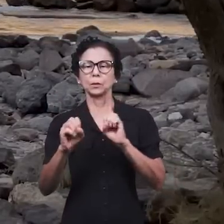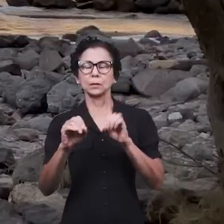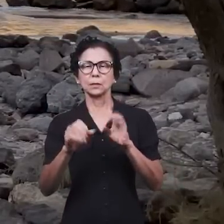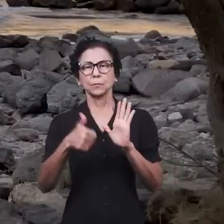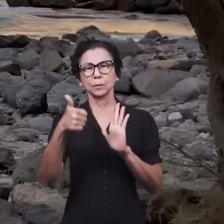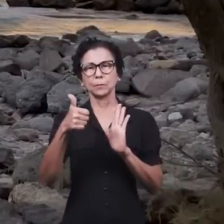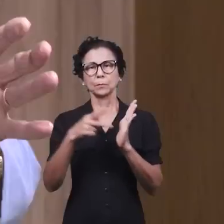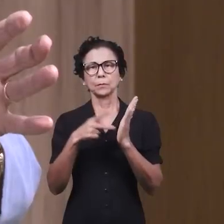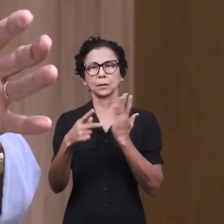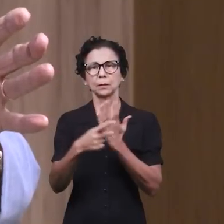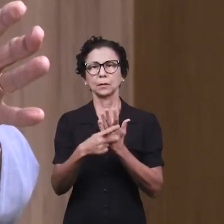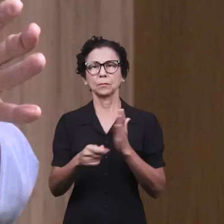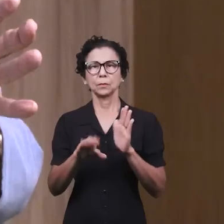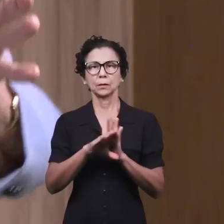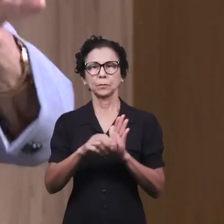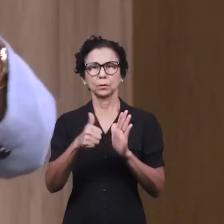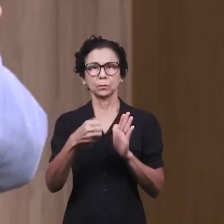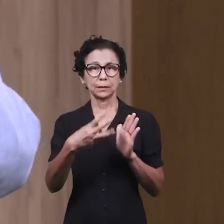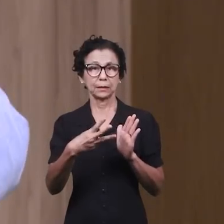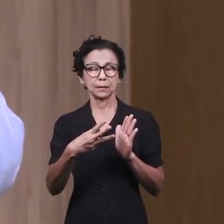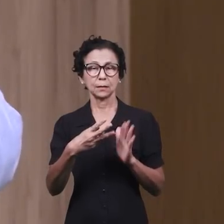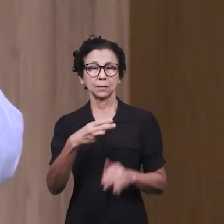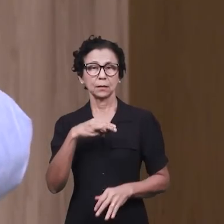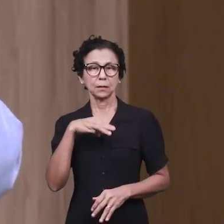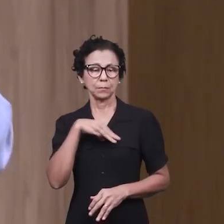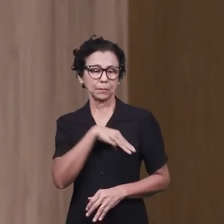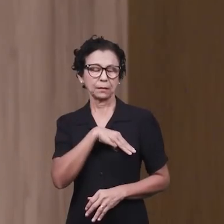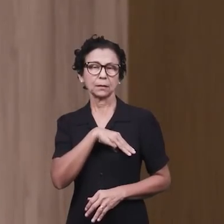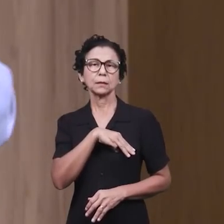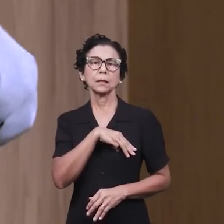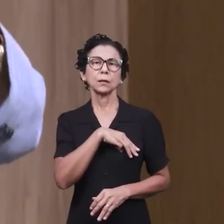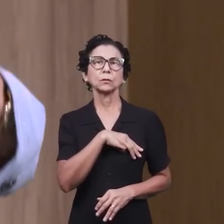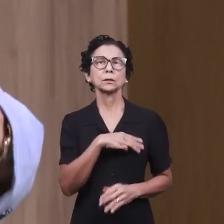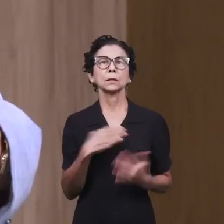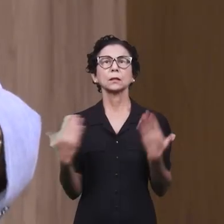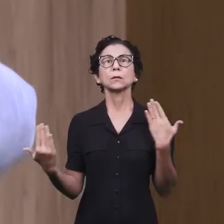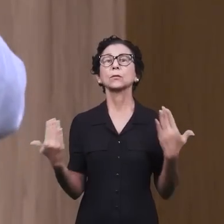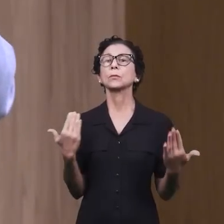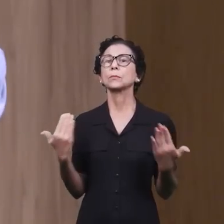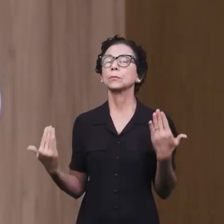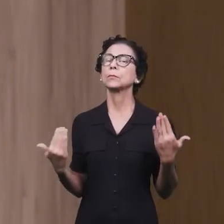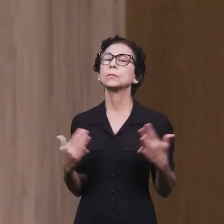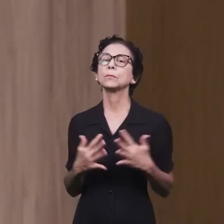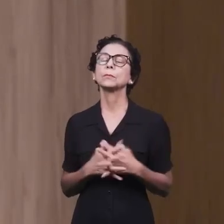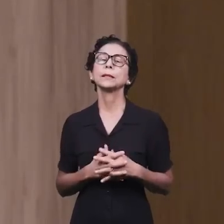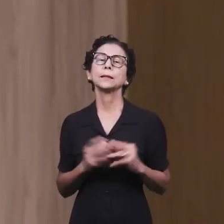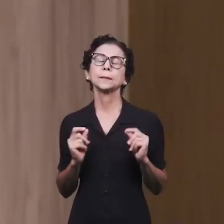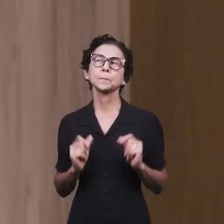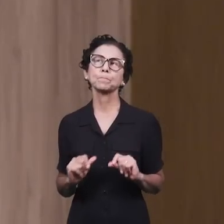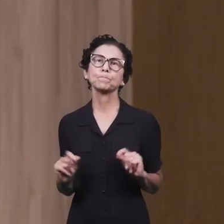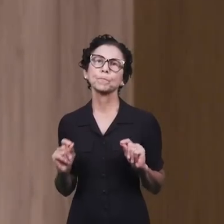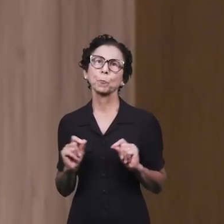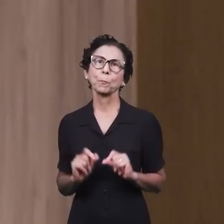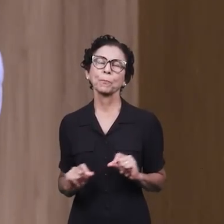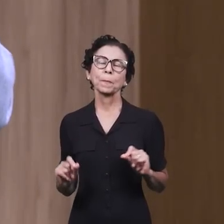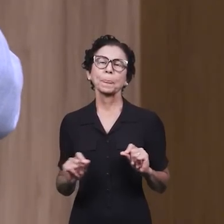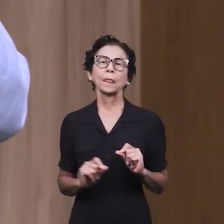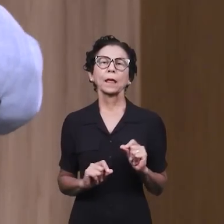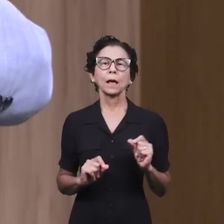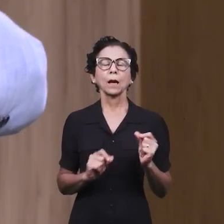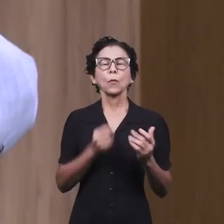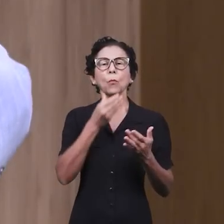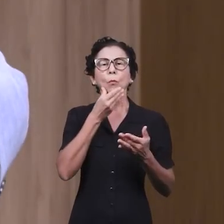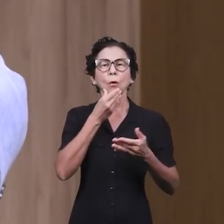inclusive a primeira parábola do capítulo 13 de Mateus, que é relativa ao